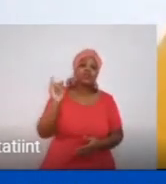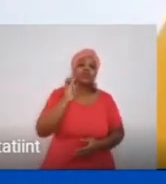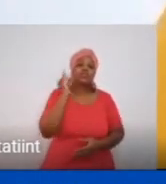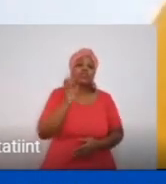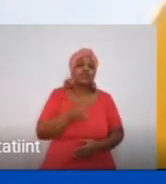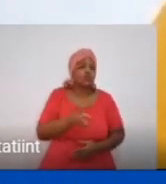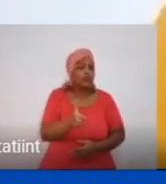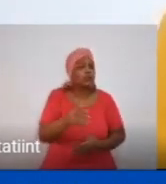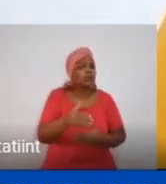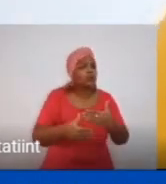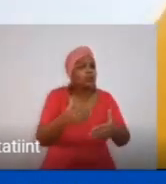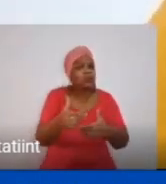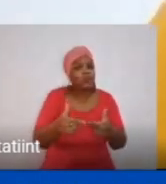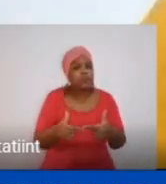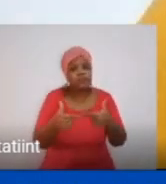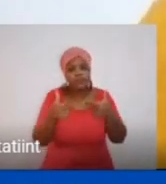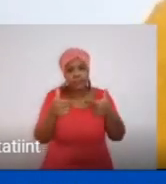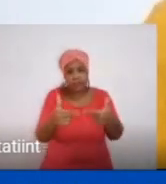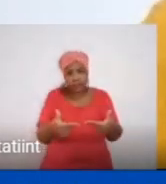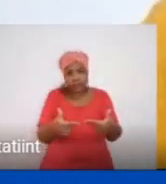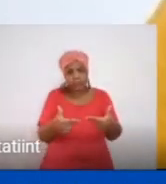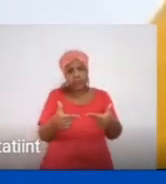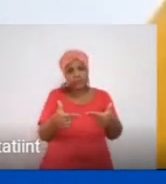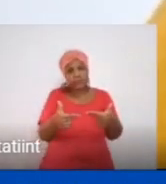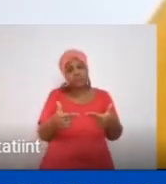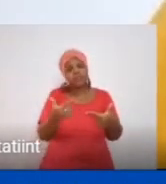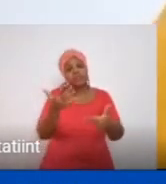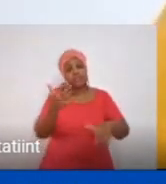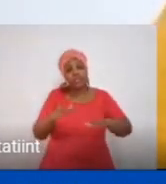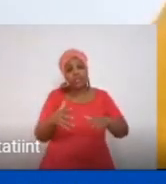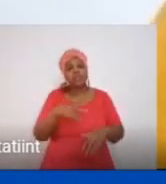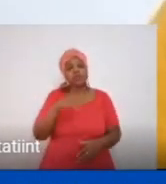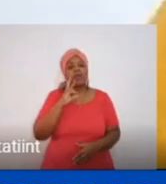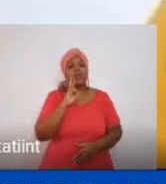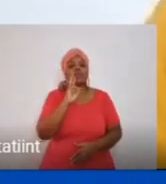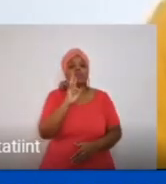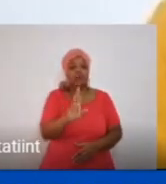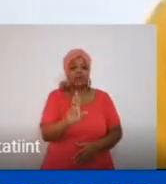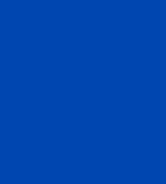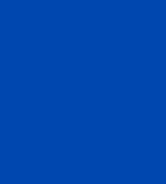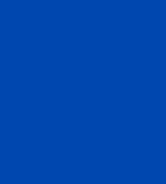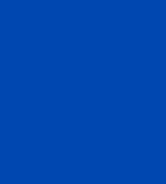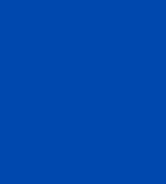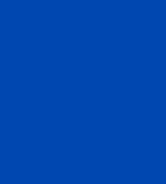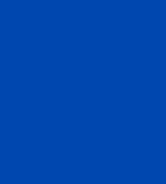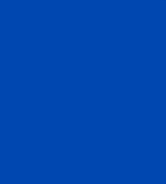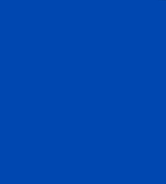continuar na luta. Esse talvez seja o meu recado para vocês.